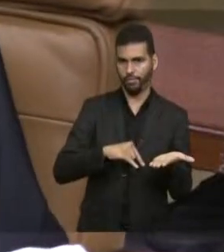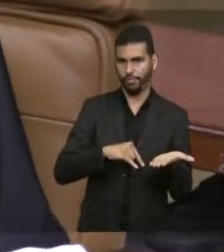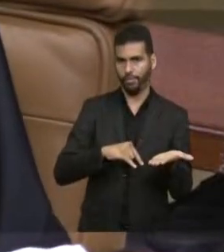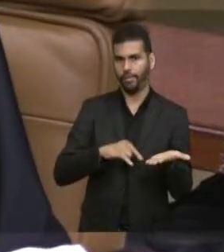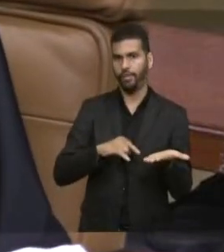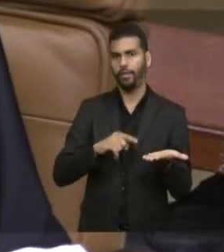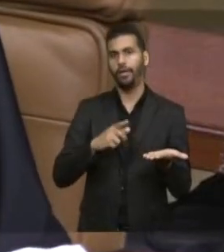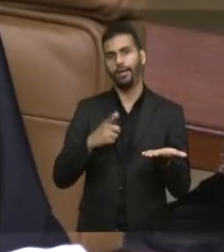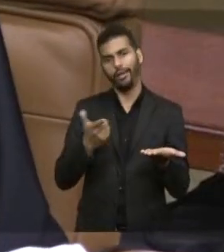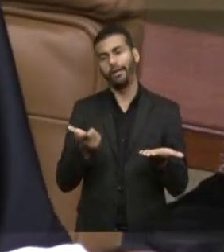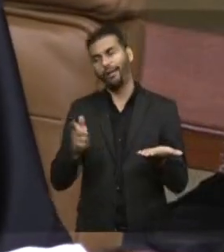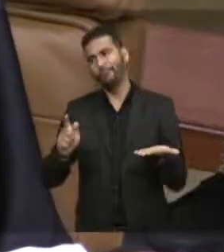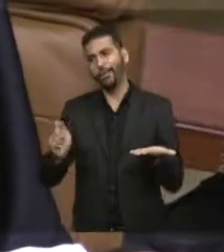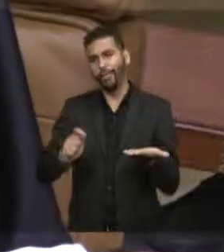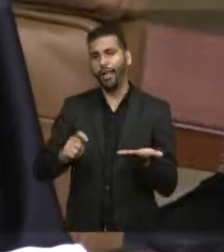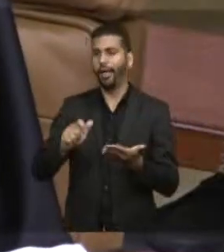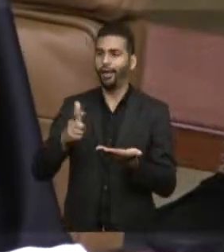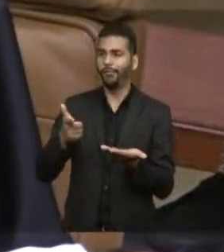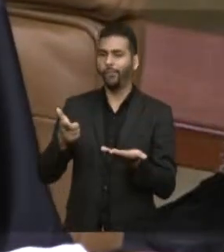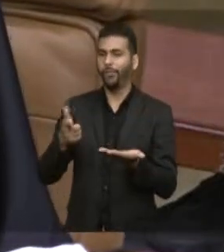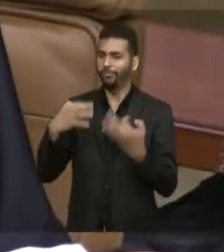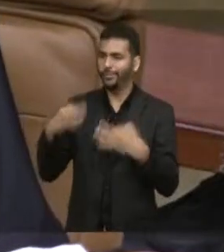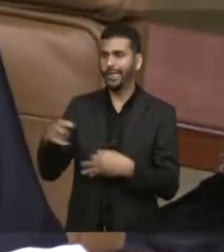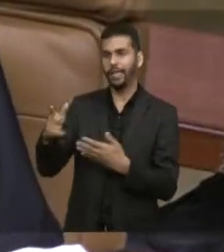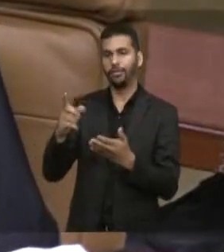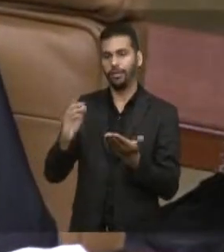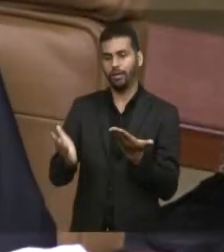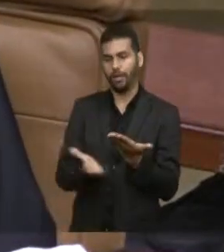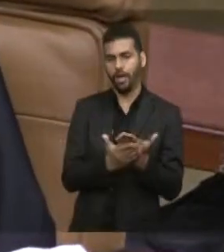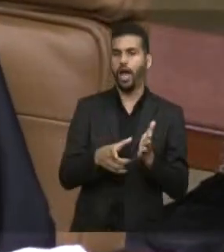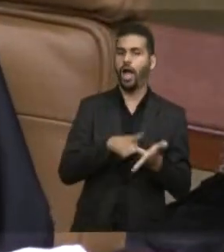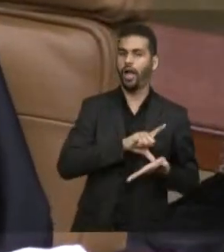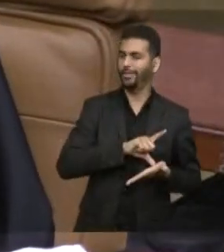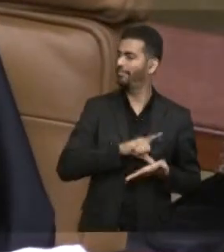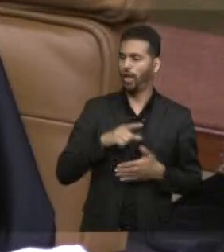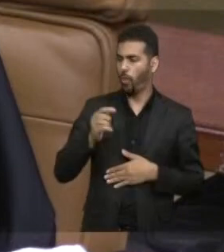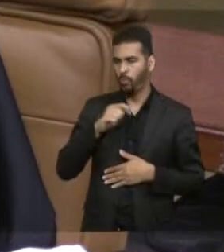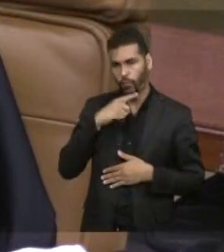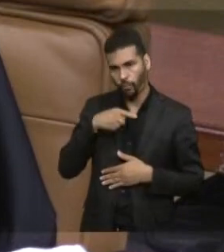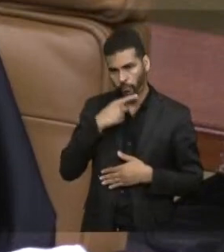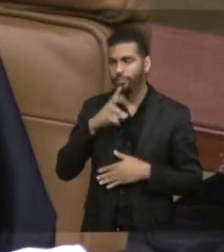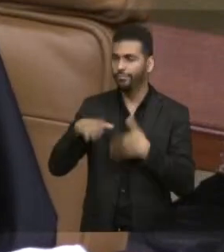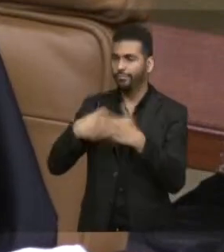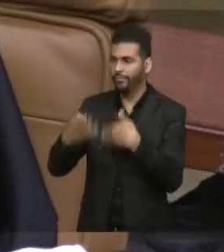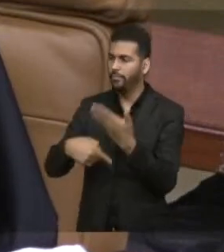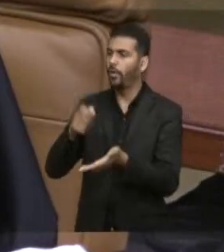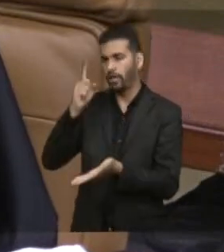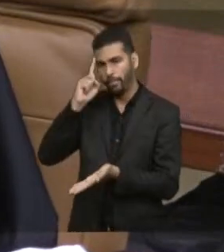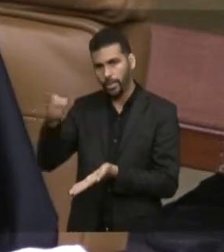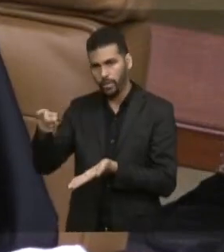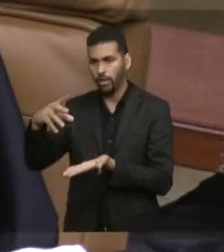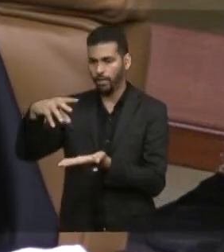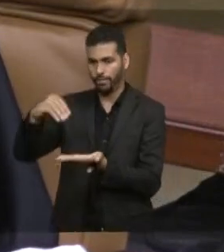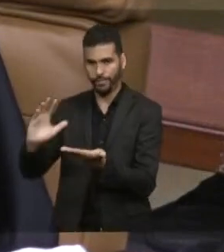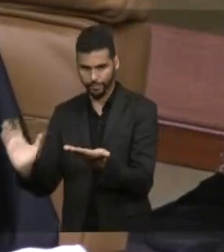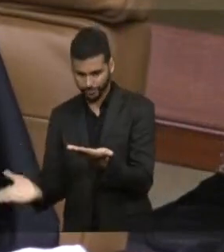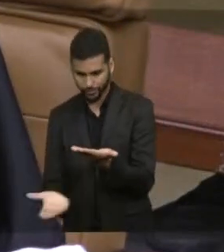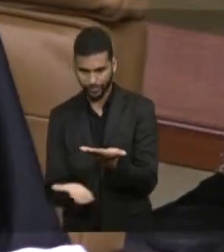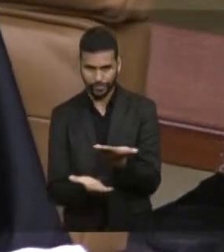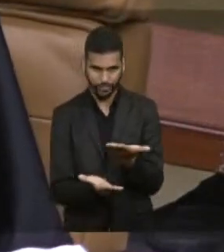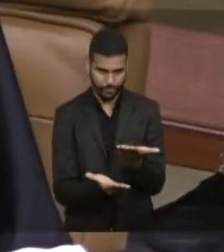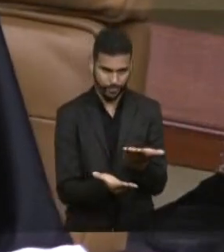irregularidade sanável foi suprida portanto conheço da